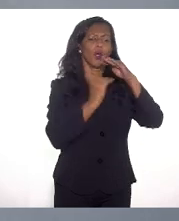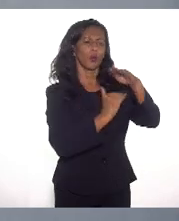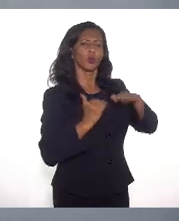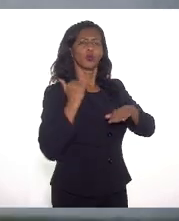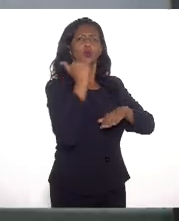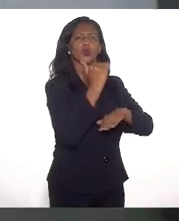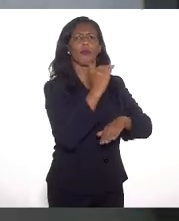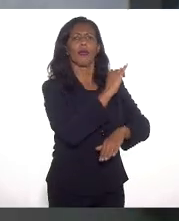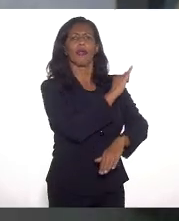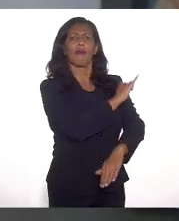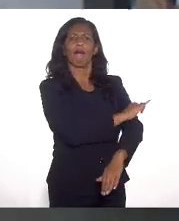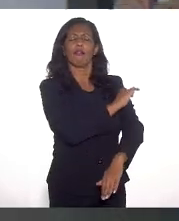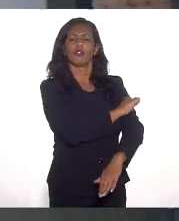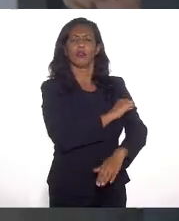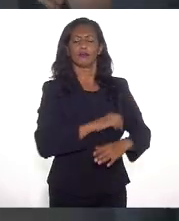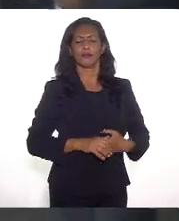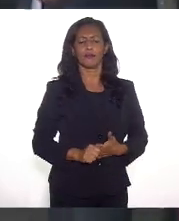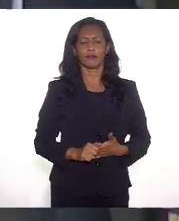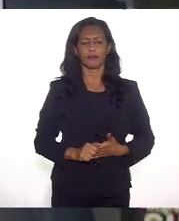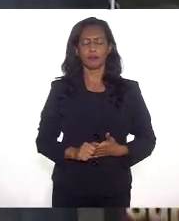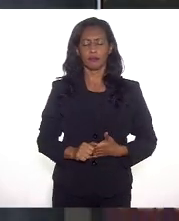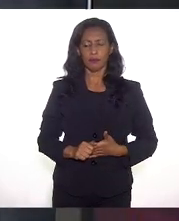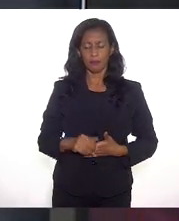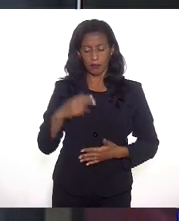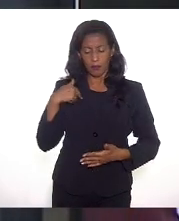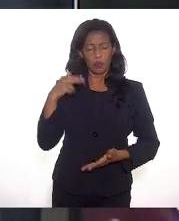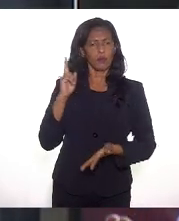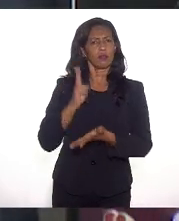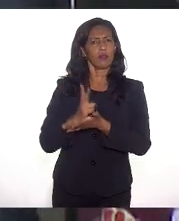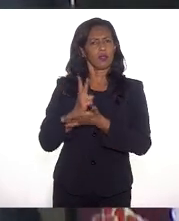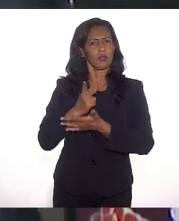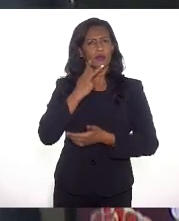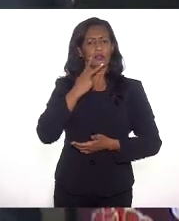RJ. Eu tenho dito sempre que a gente